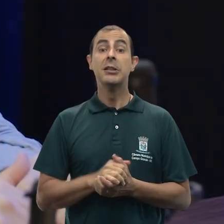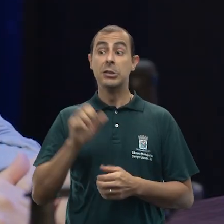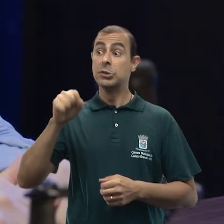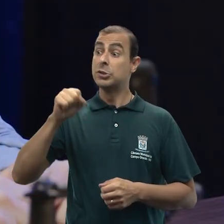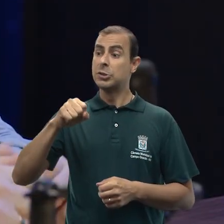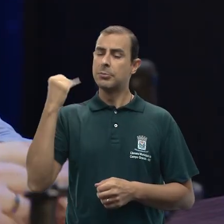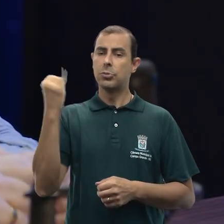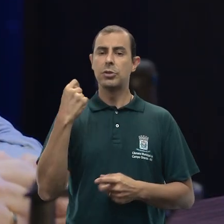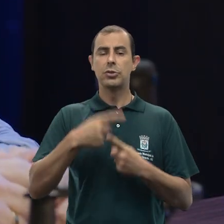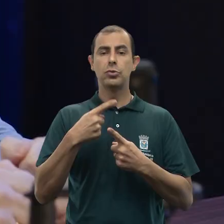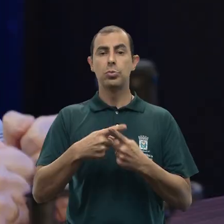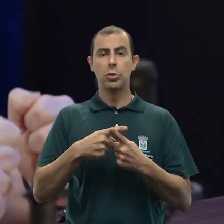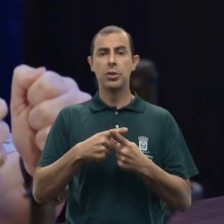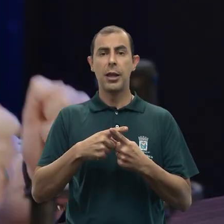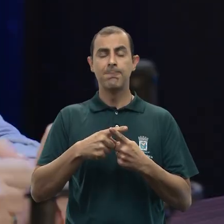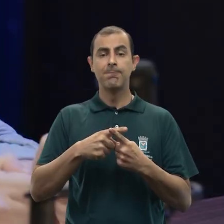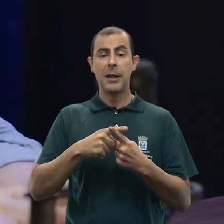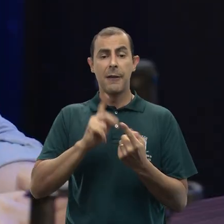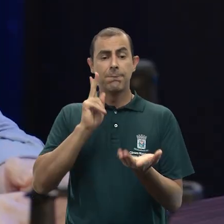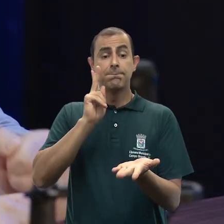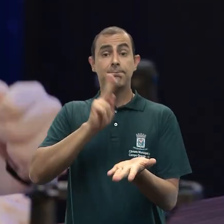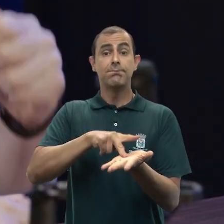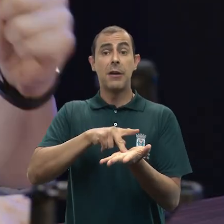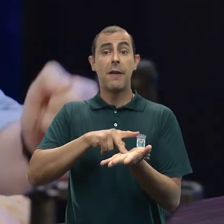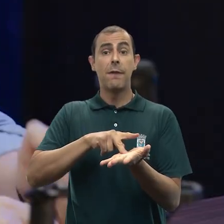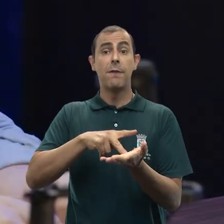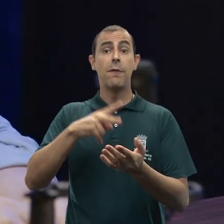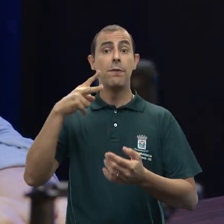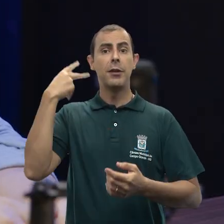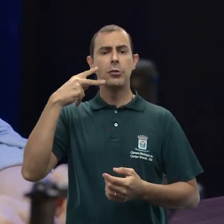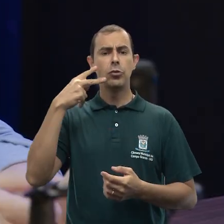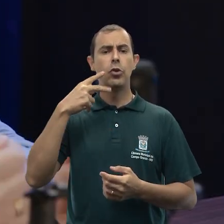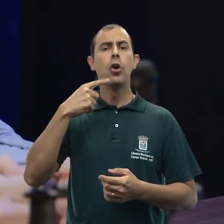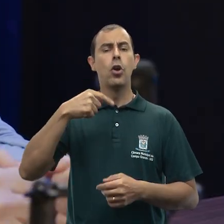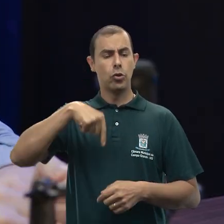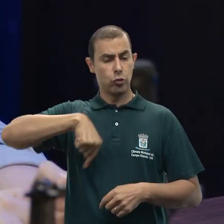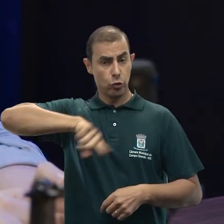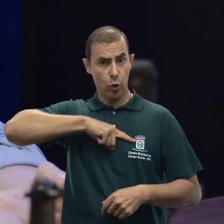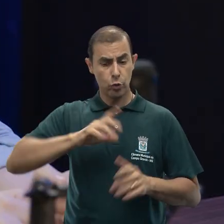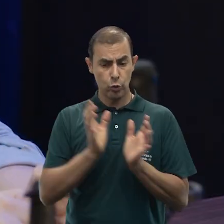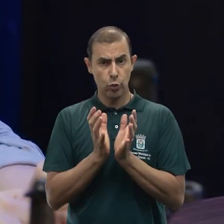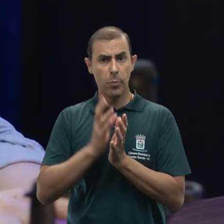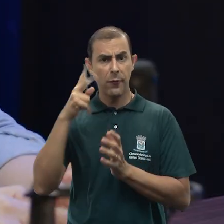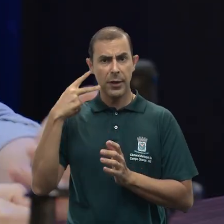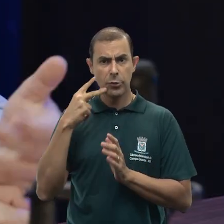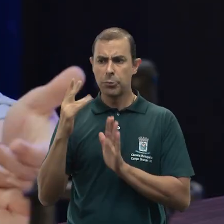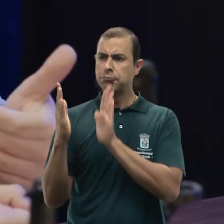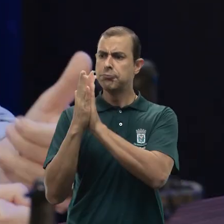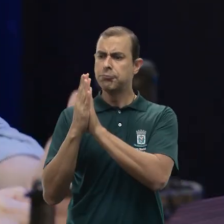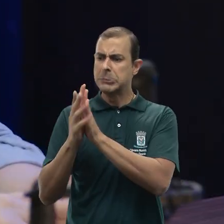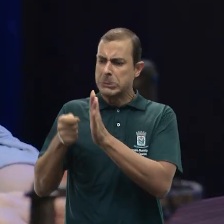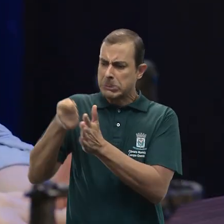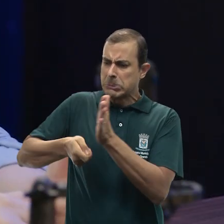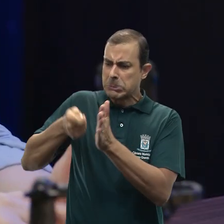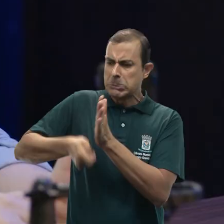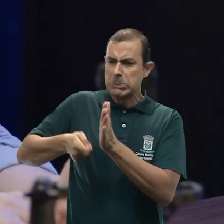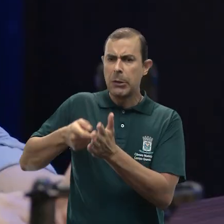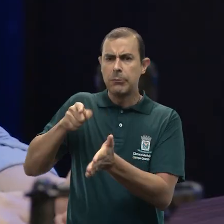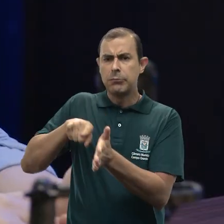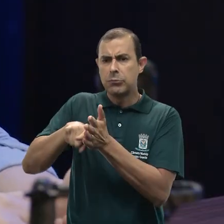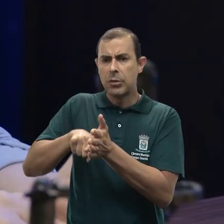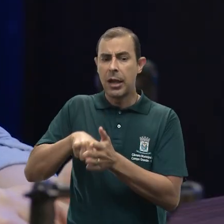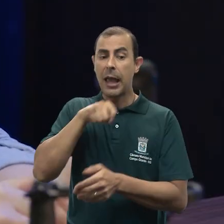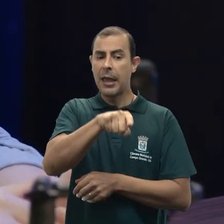vereador. Quando a gente está lá inquirindo e sendo veemente, defendendo o usuário, a participação dos usuários